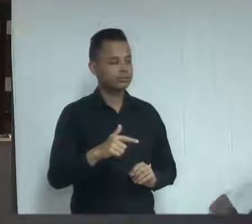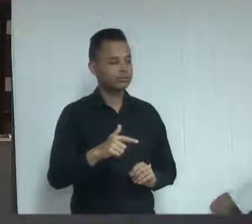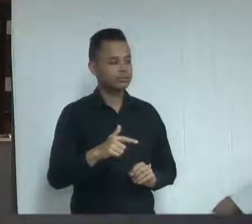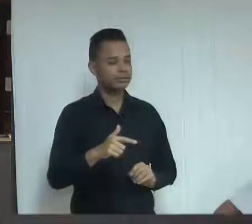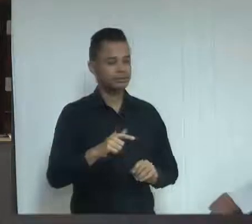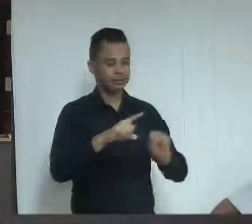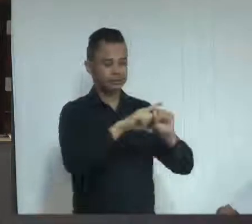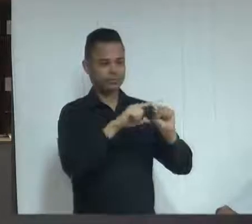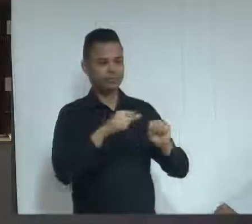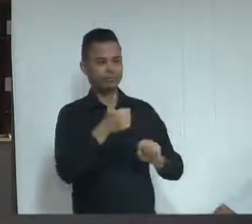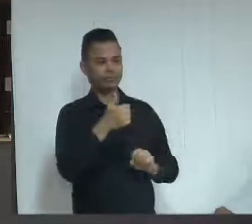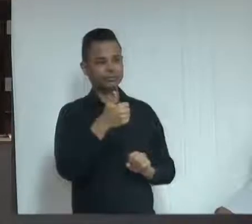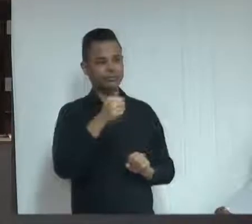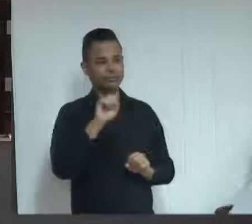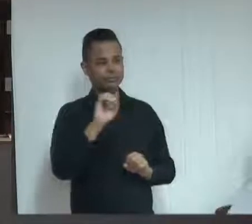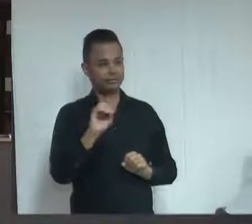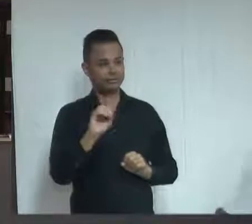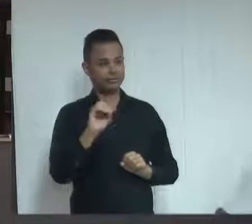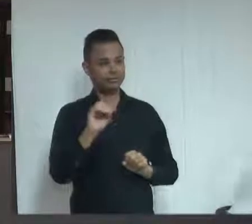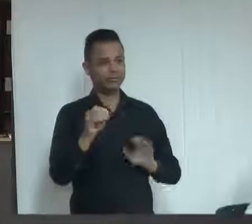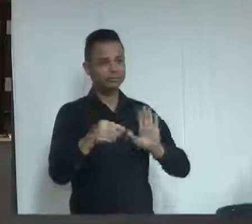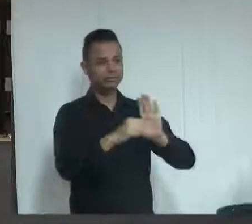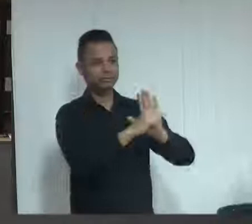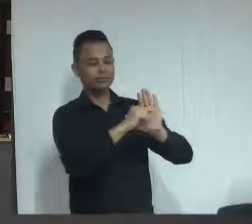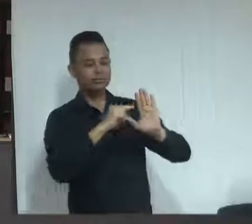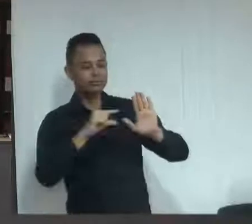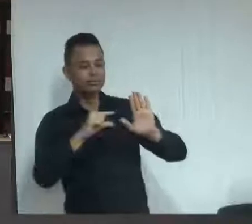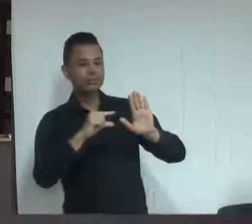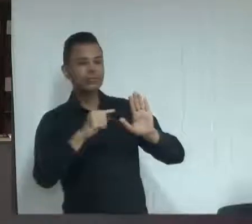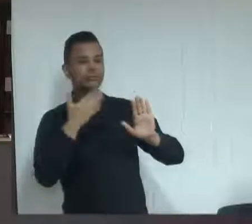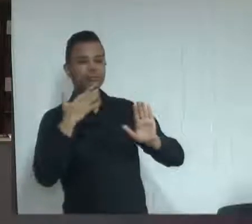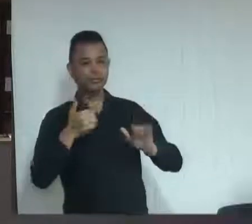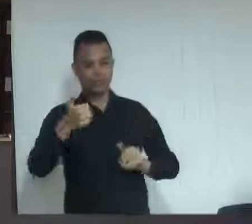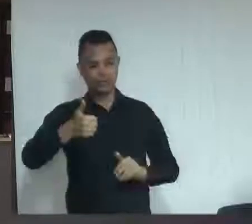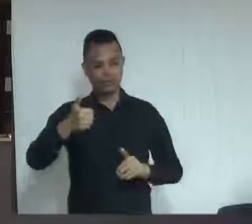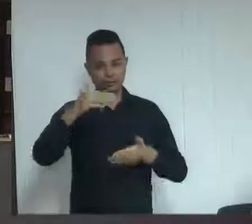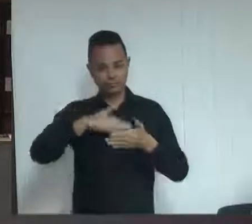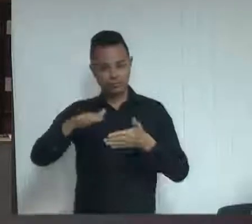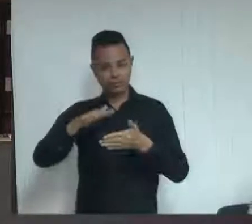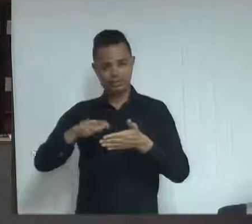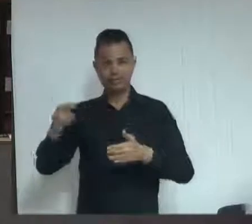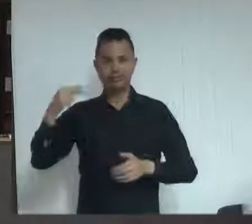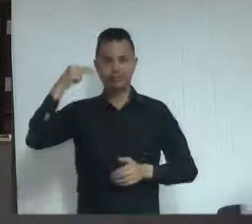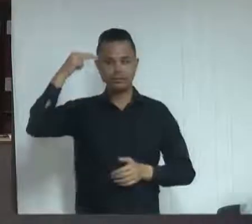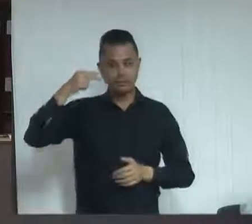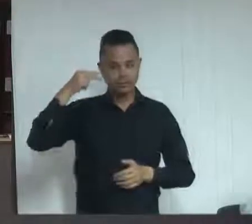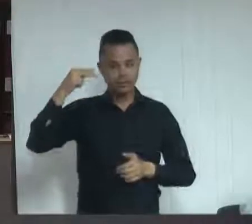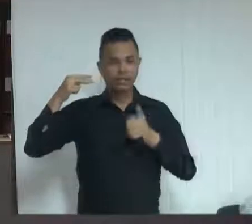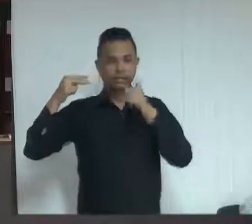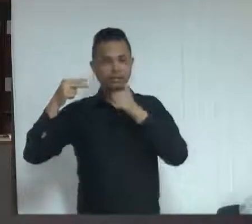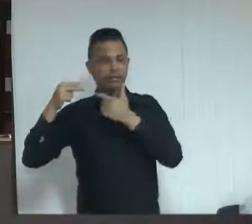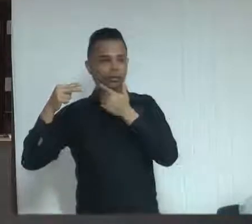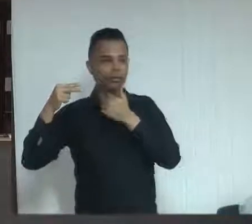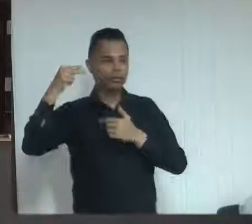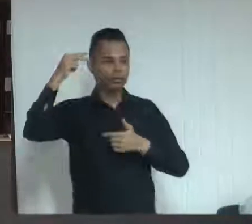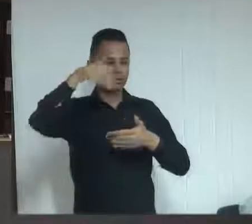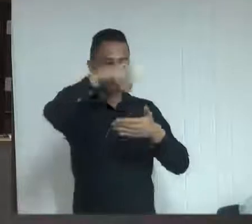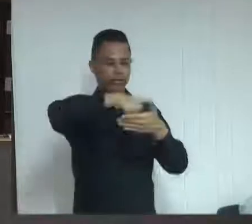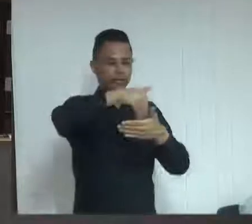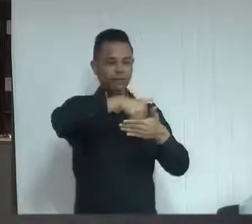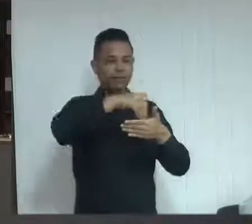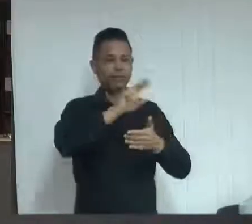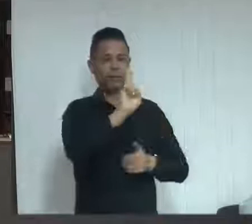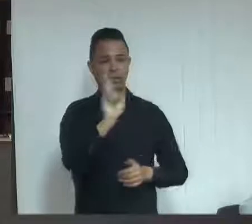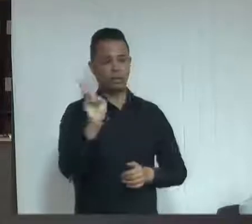com o artigo 180, parágrafo 1º do Regimento Interno, solicito ao primeiro secretário que proceda chamados vereadores e vereadoras para votação